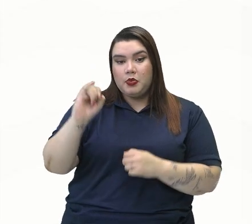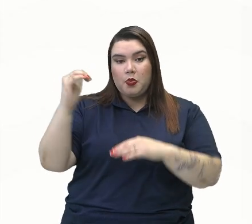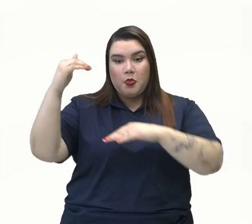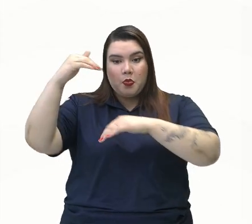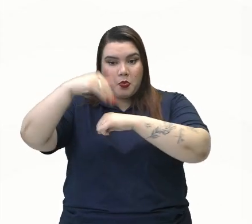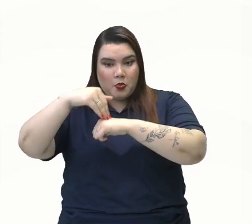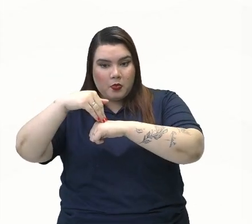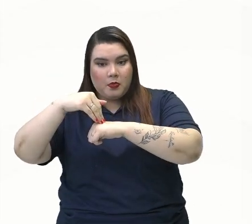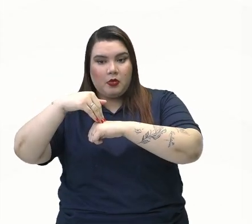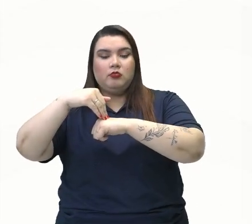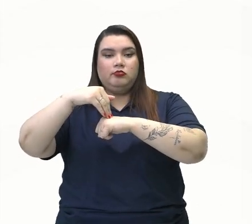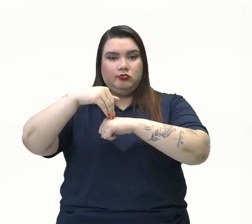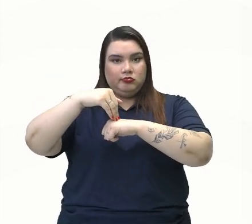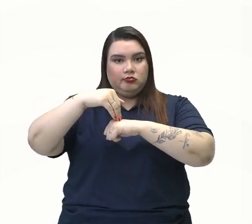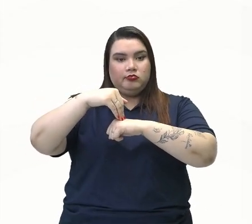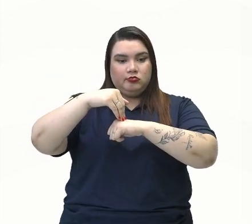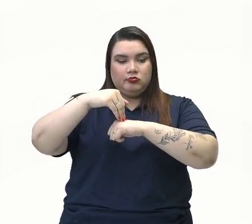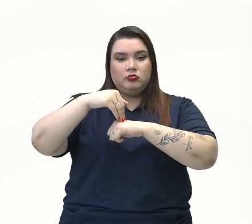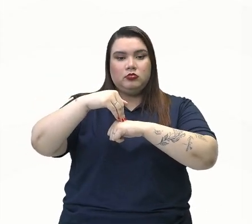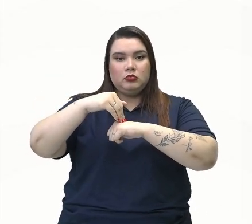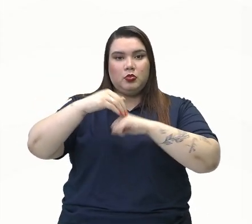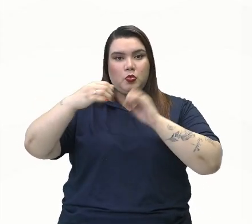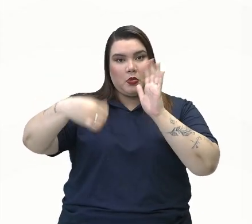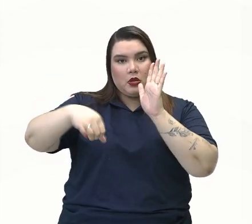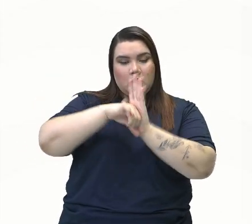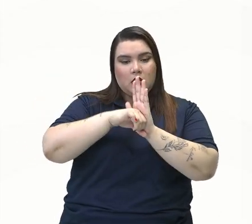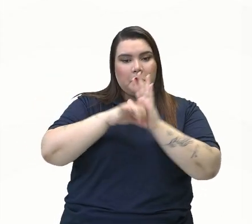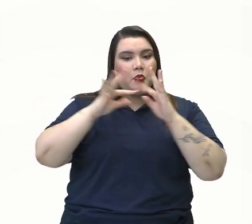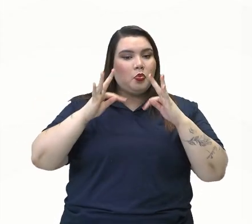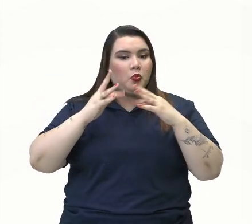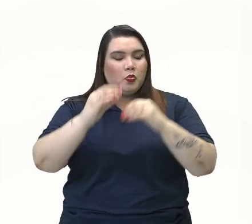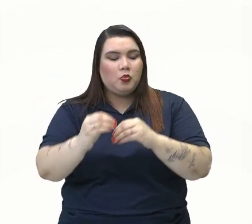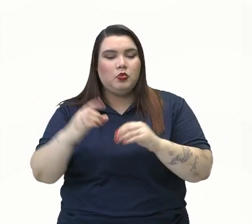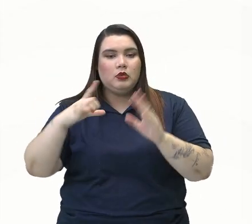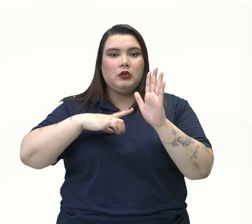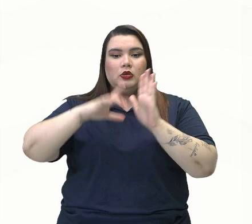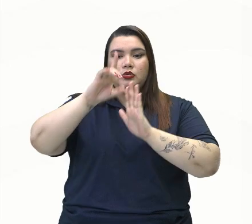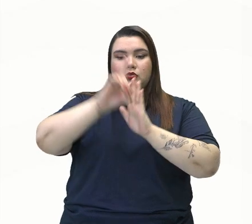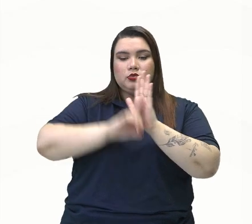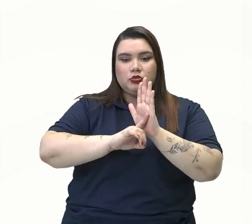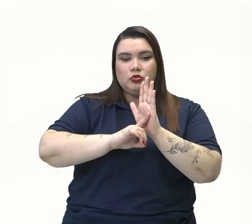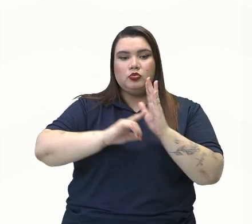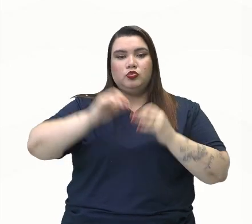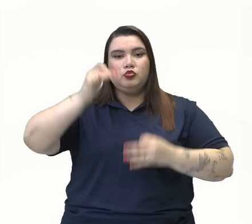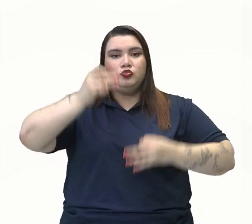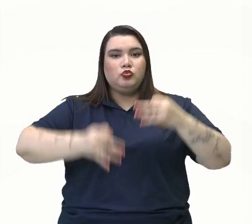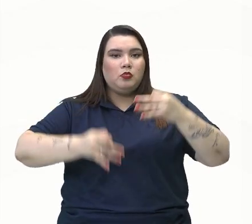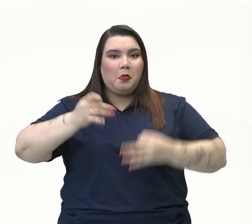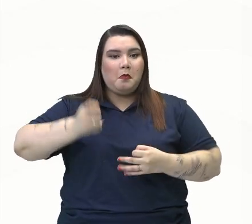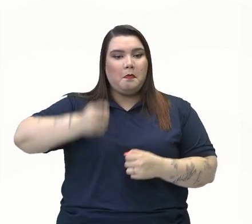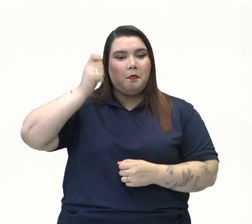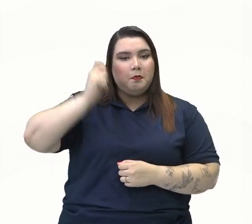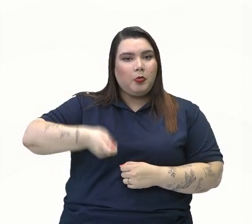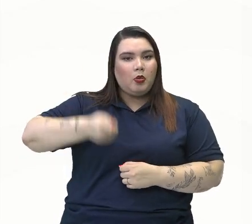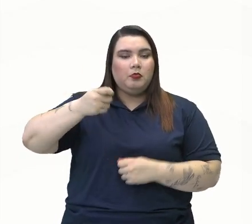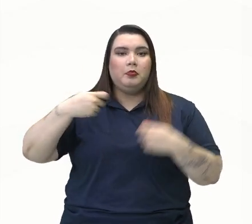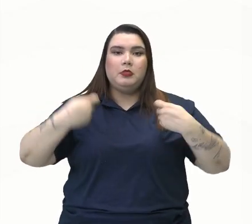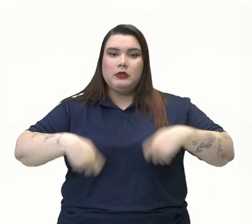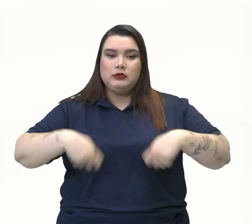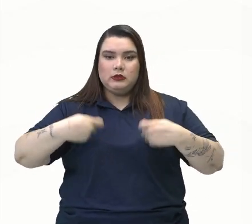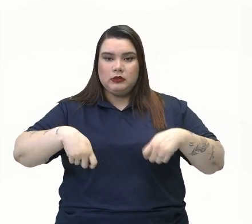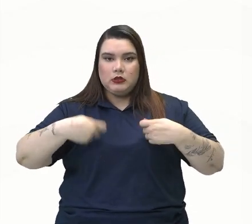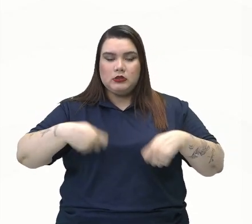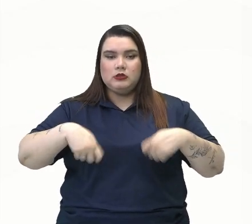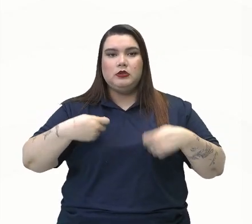acusado de um crime, né? Todo mundo tem o direito de um julgamento. A palavrinha trial,